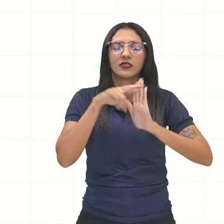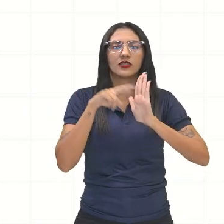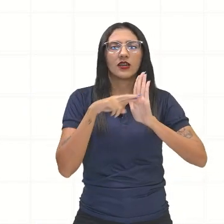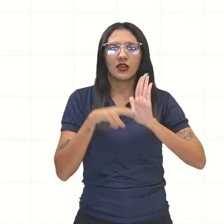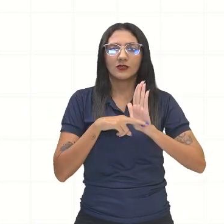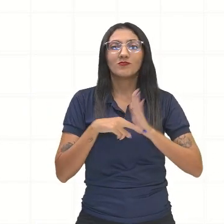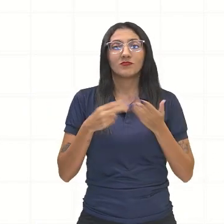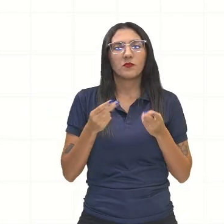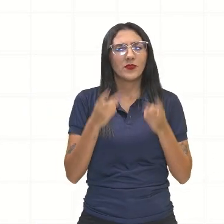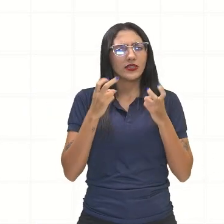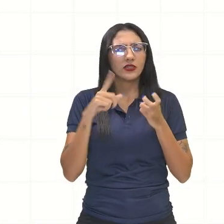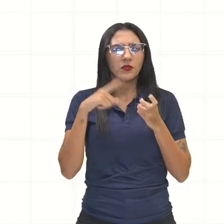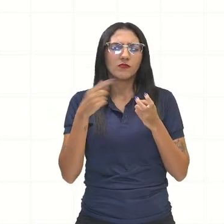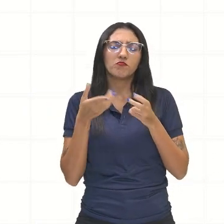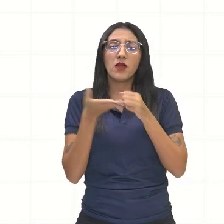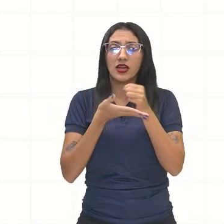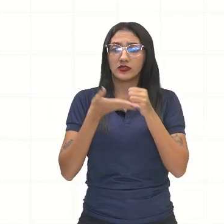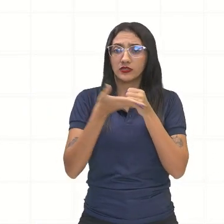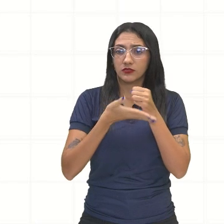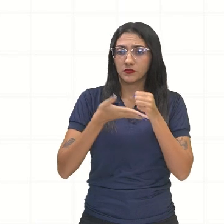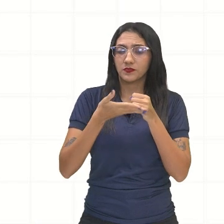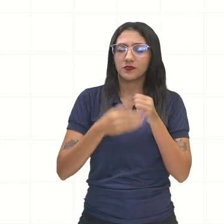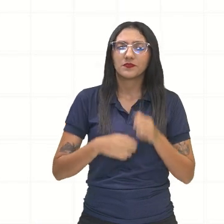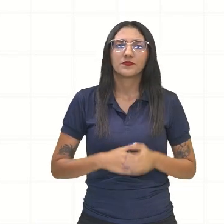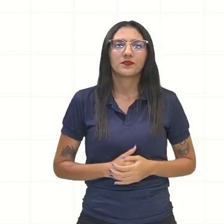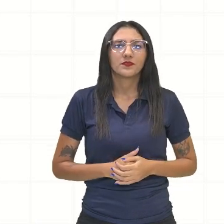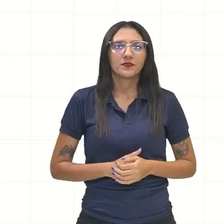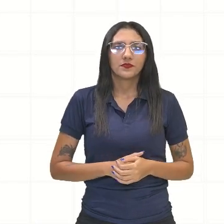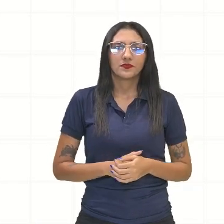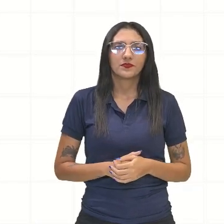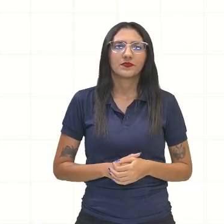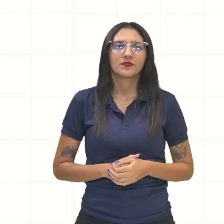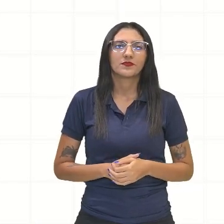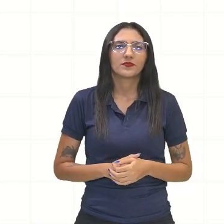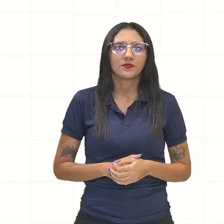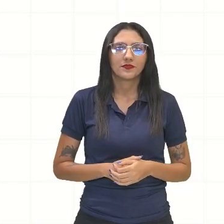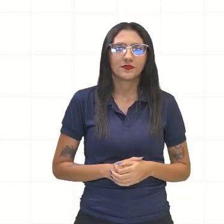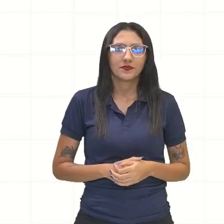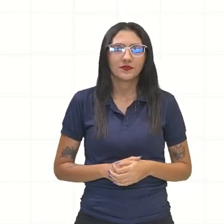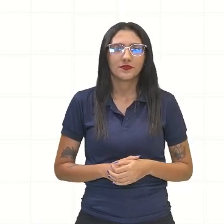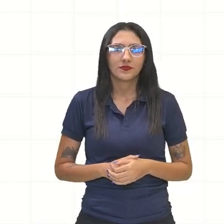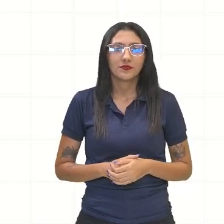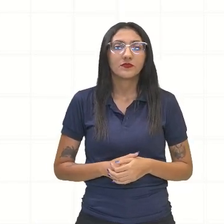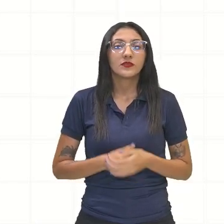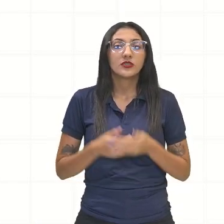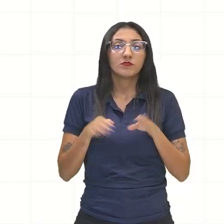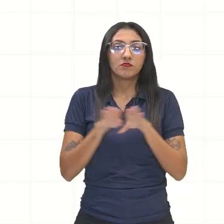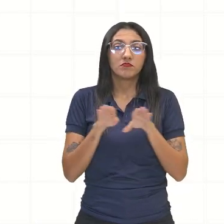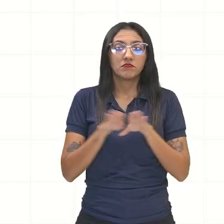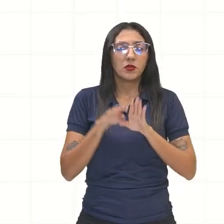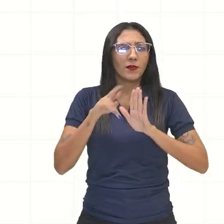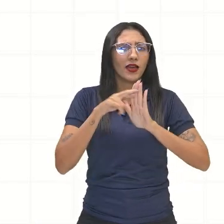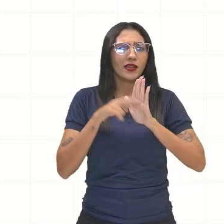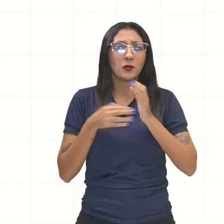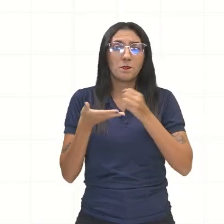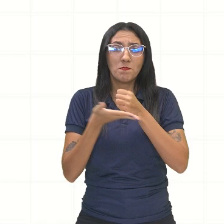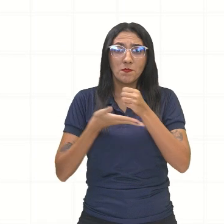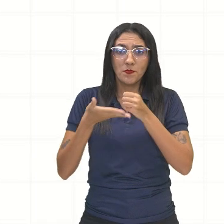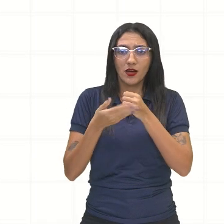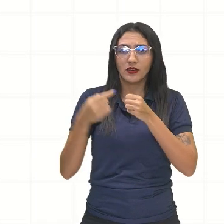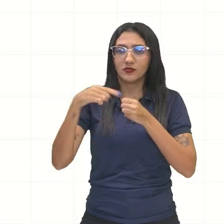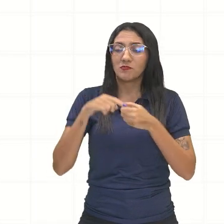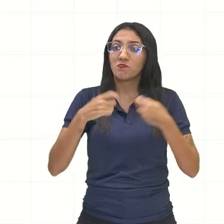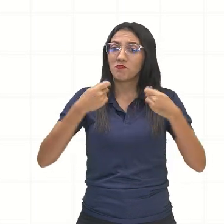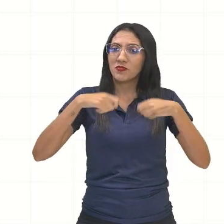percebe que é uma regrinha básica, ok? Meus queridos alunos, aí eu digo para vocês, é uma regra básica que vocês precisam